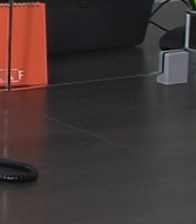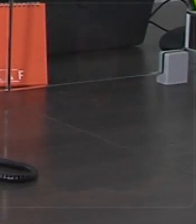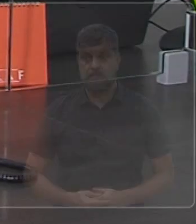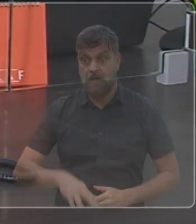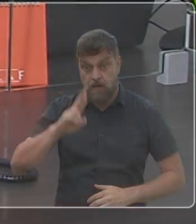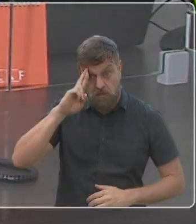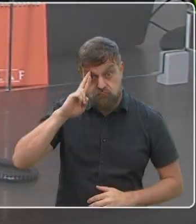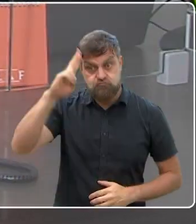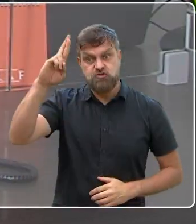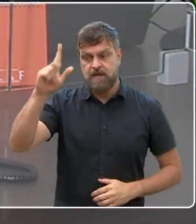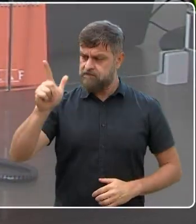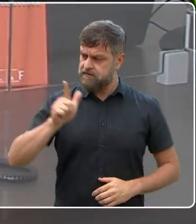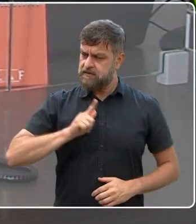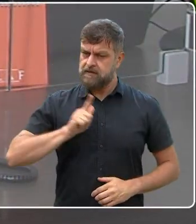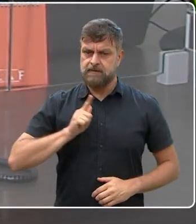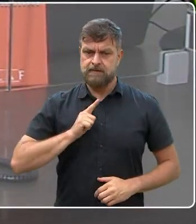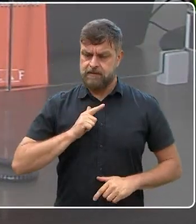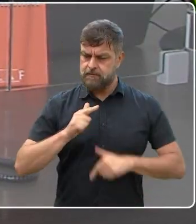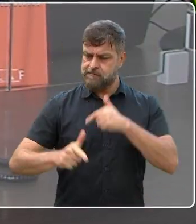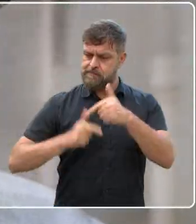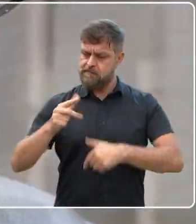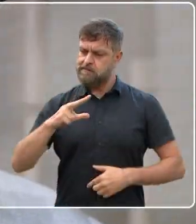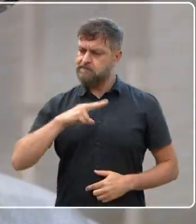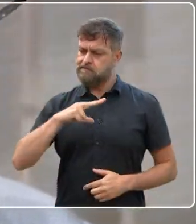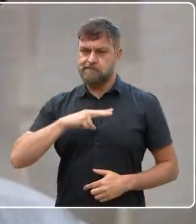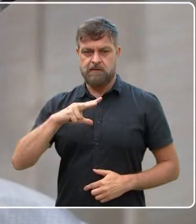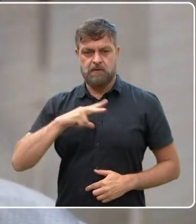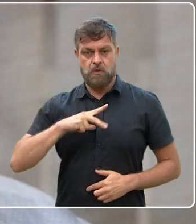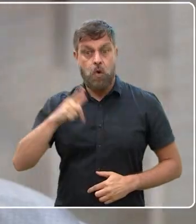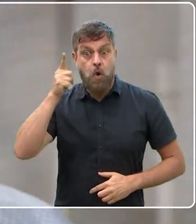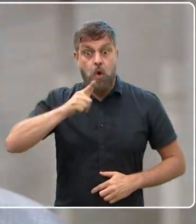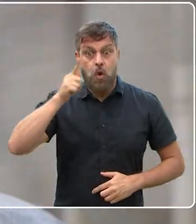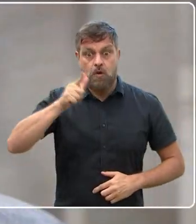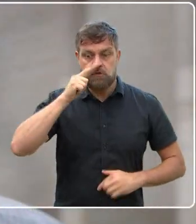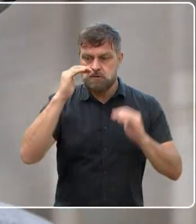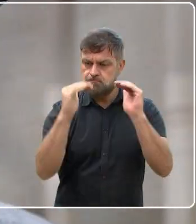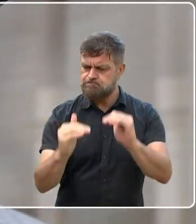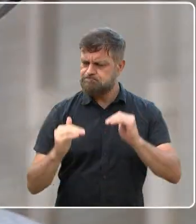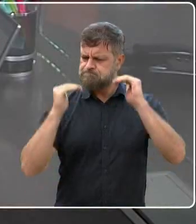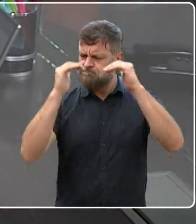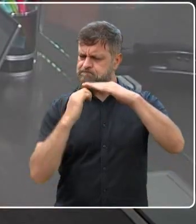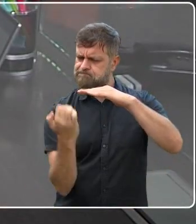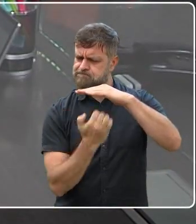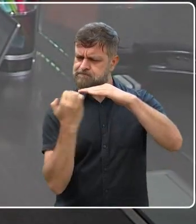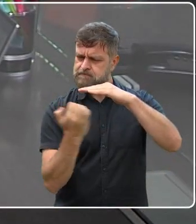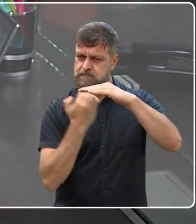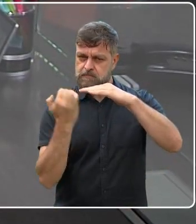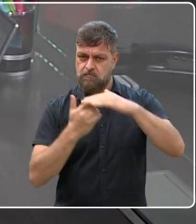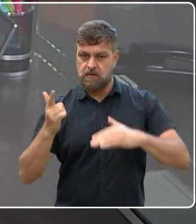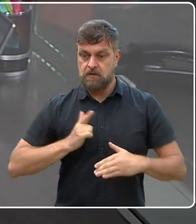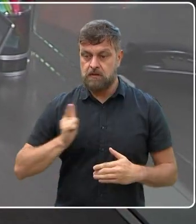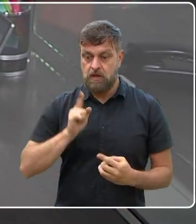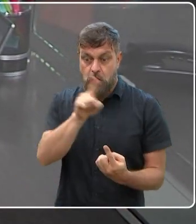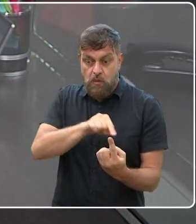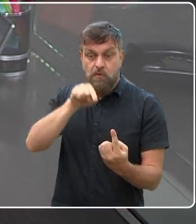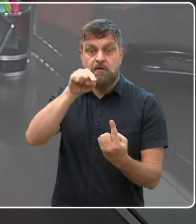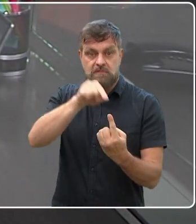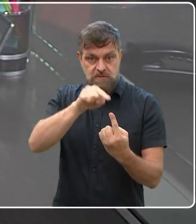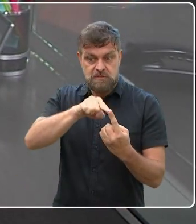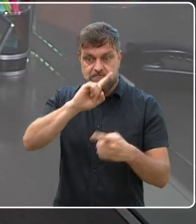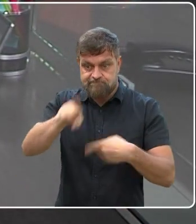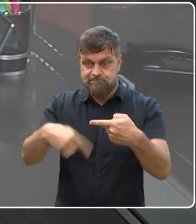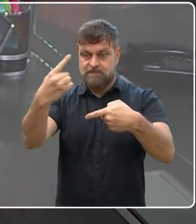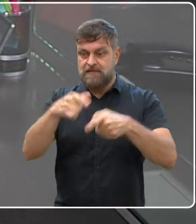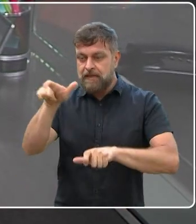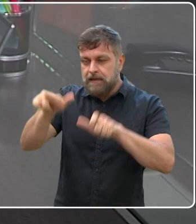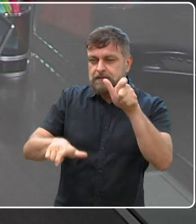Virar chefe, ter o próprio negócio ou alcançar um cargo no alto escalão da empresa podem ser a medida do